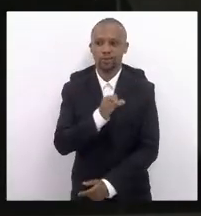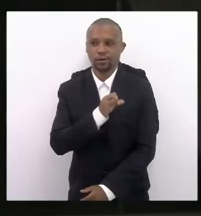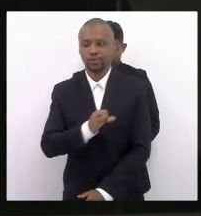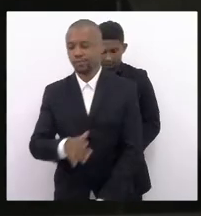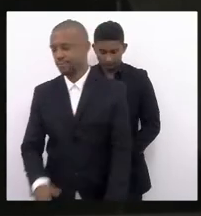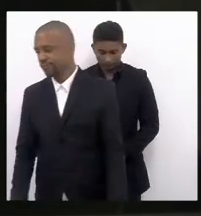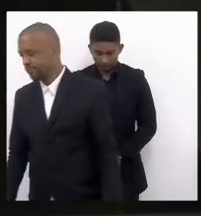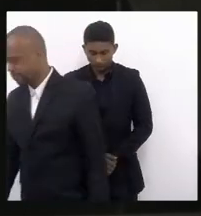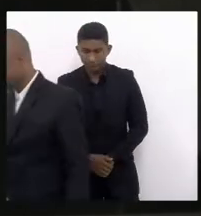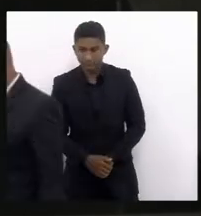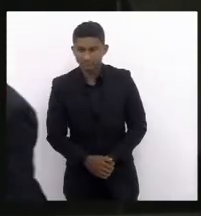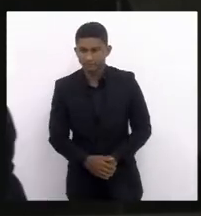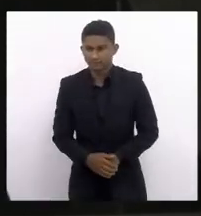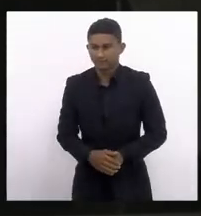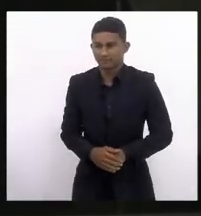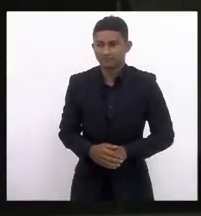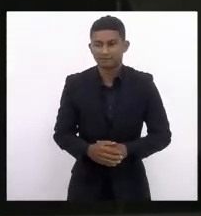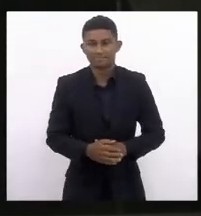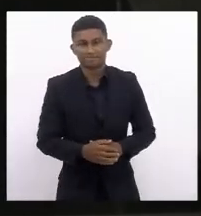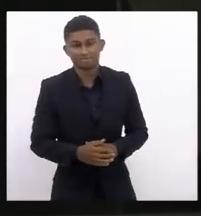Janeiro no expediente final.